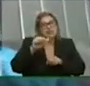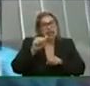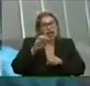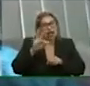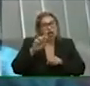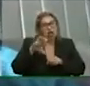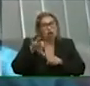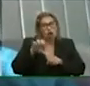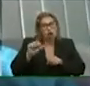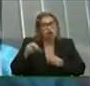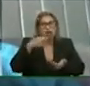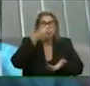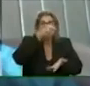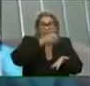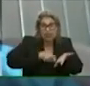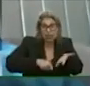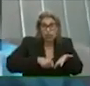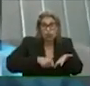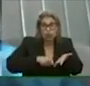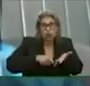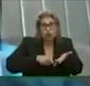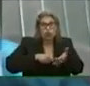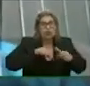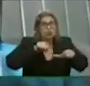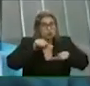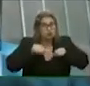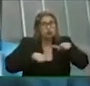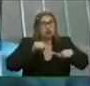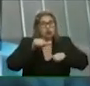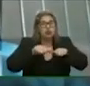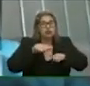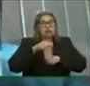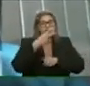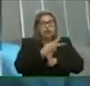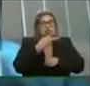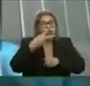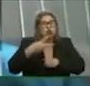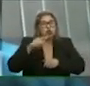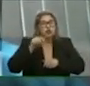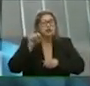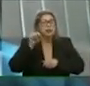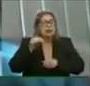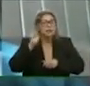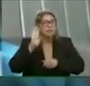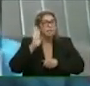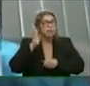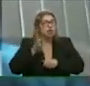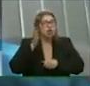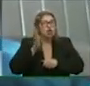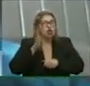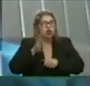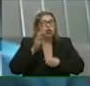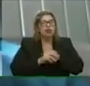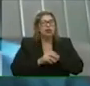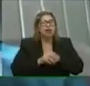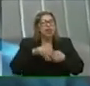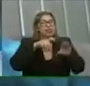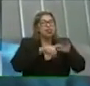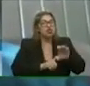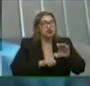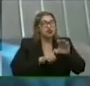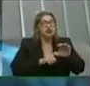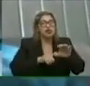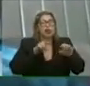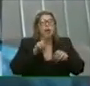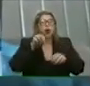esta assinatura, o Rio Grande diminui em 22 bilhões a sua dívida para com a União. Aliás,